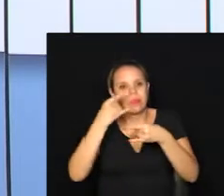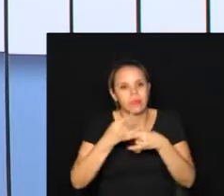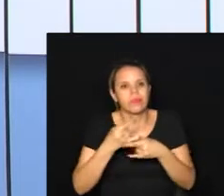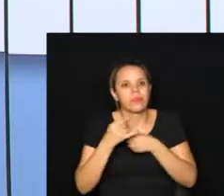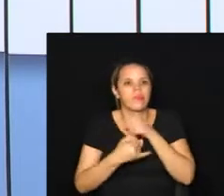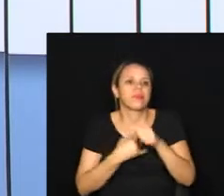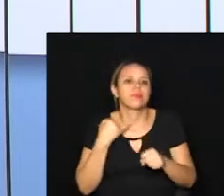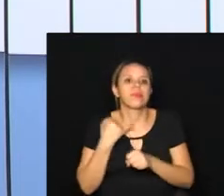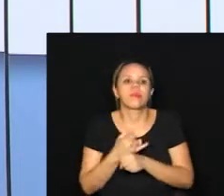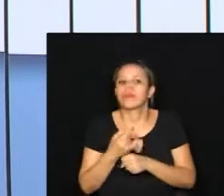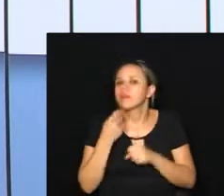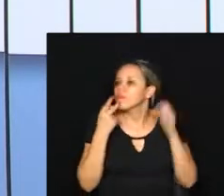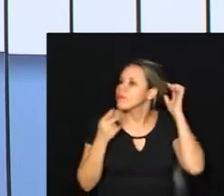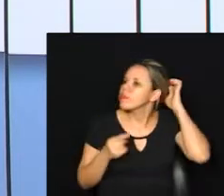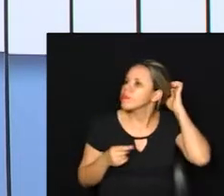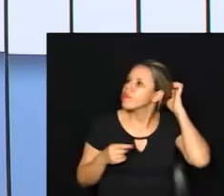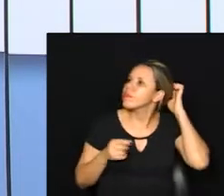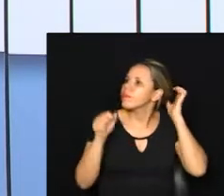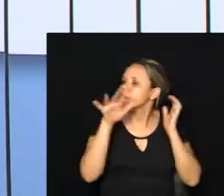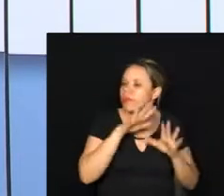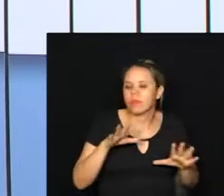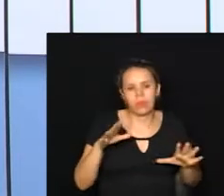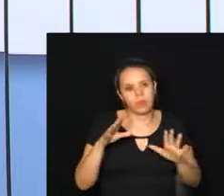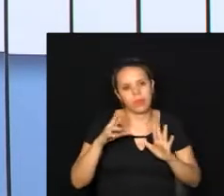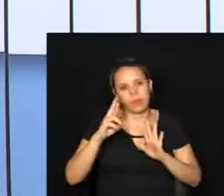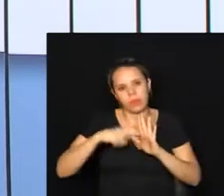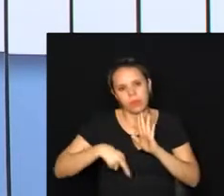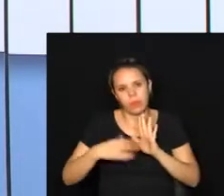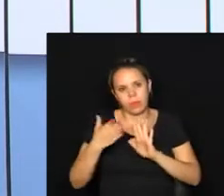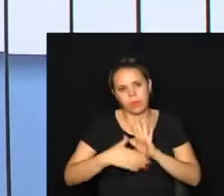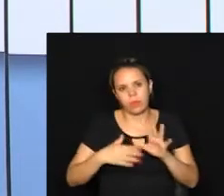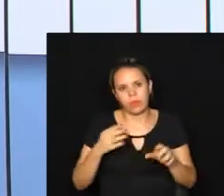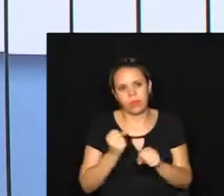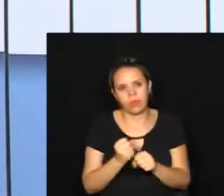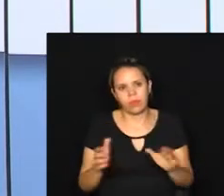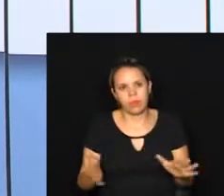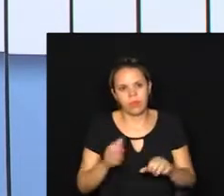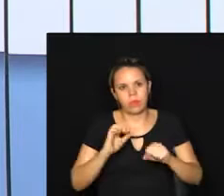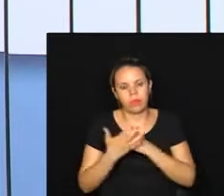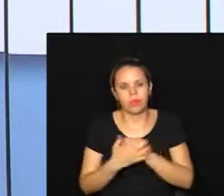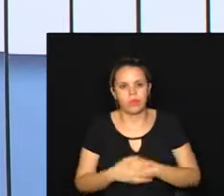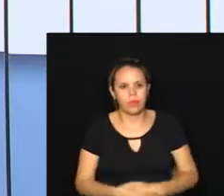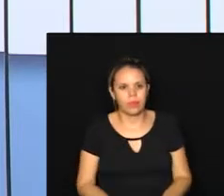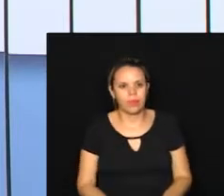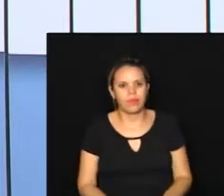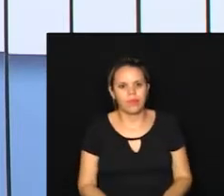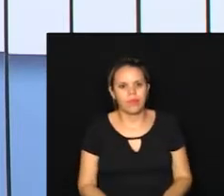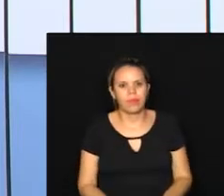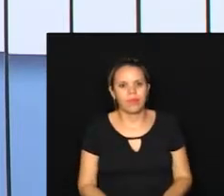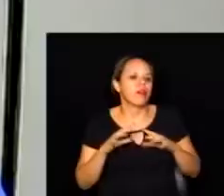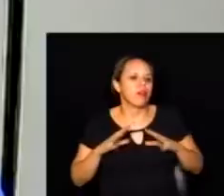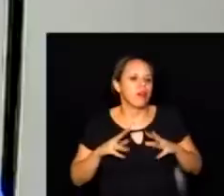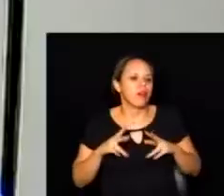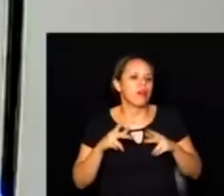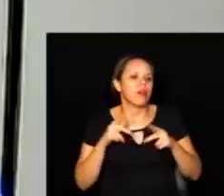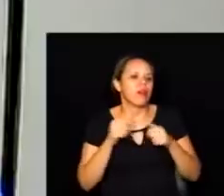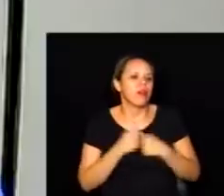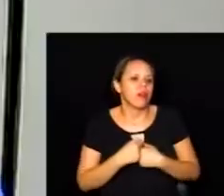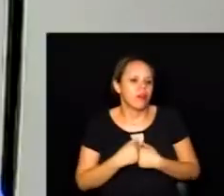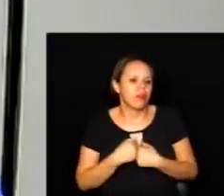remota, falou sobre o geral dessa prestação e a influência da Covid-19.